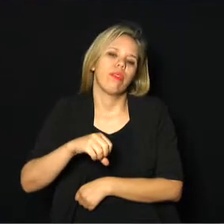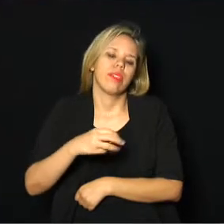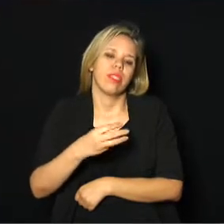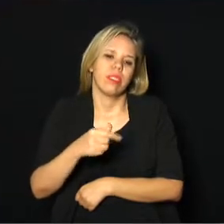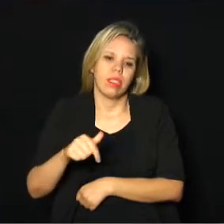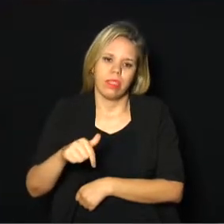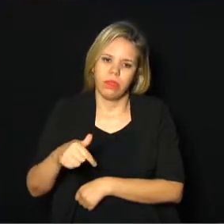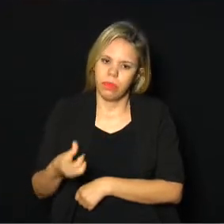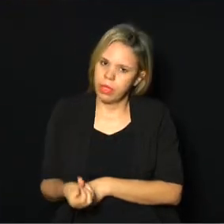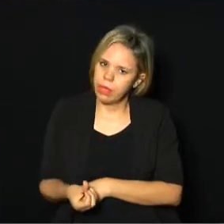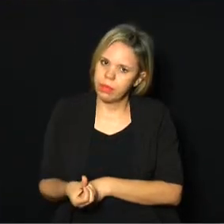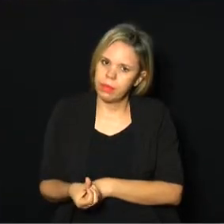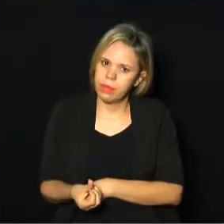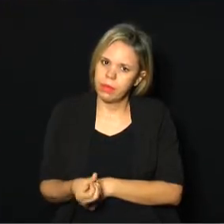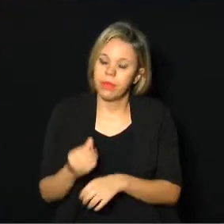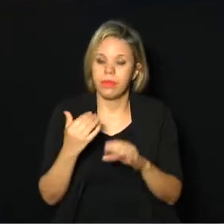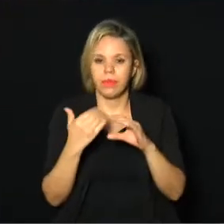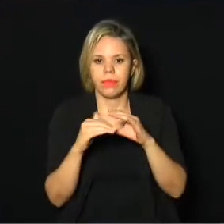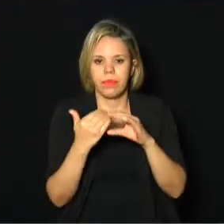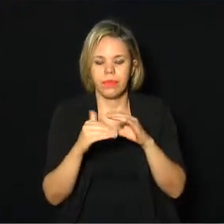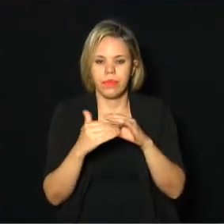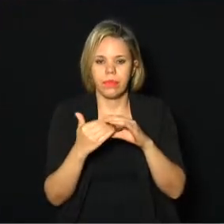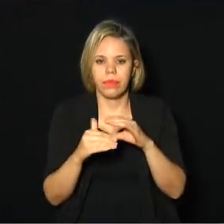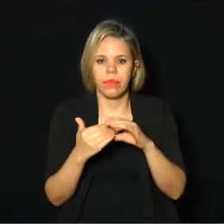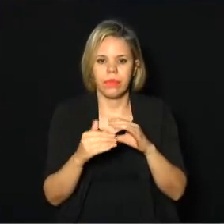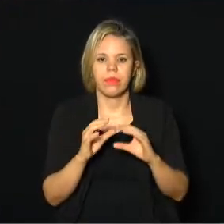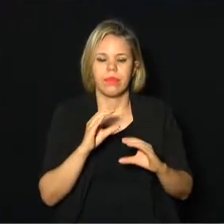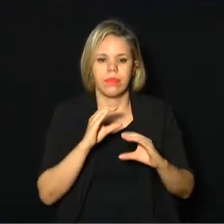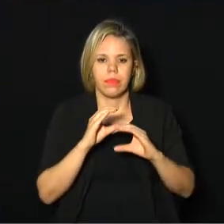978293776 ou pelo e-mail